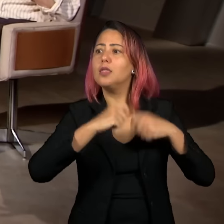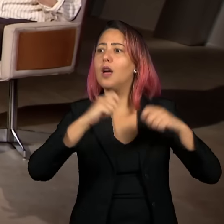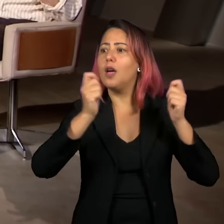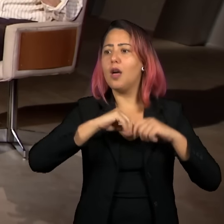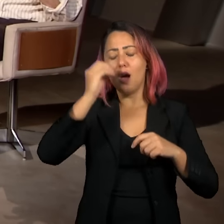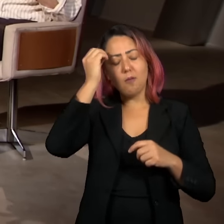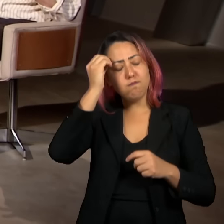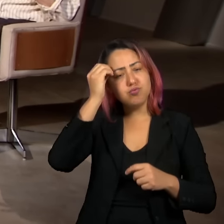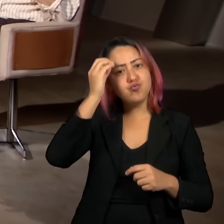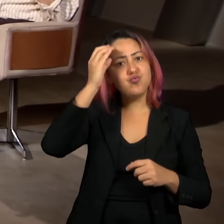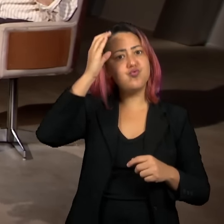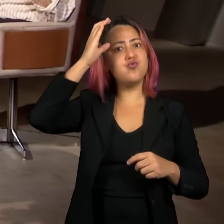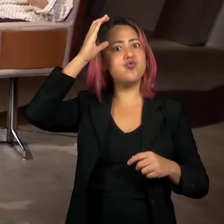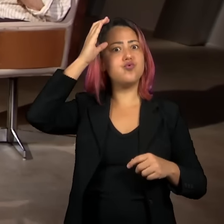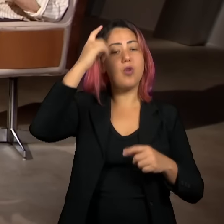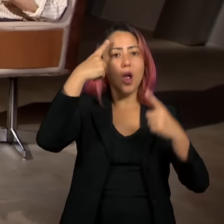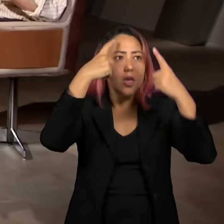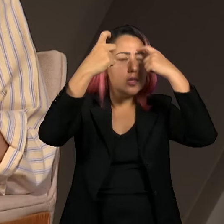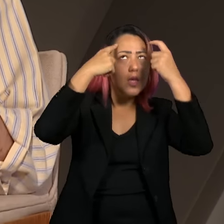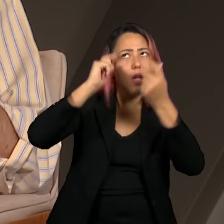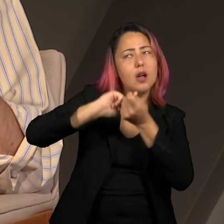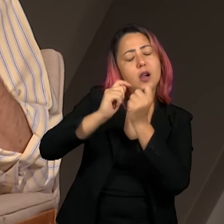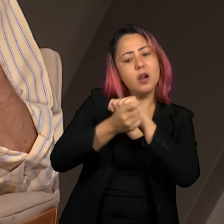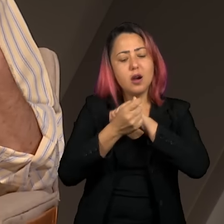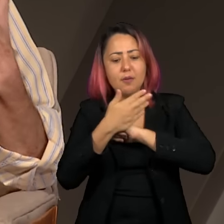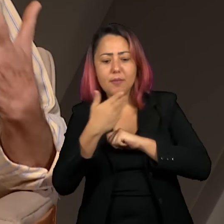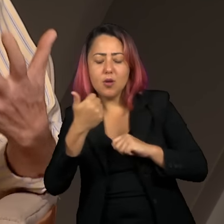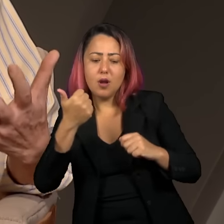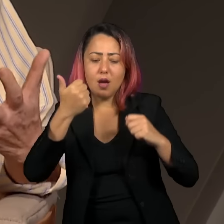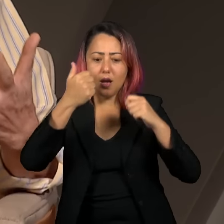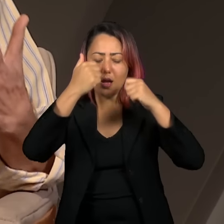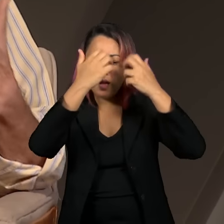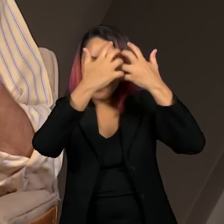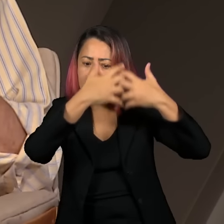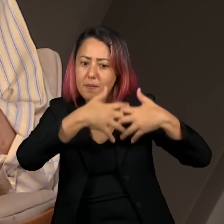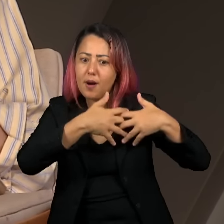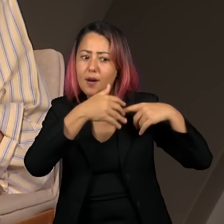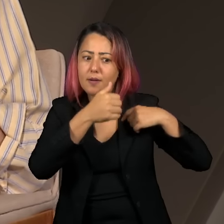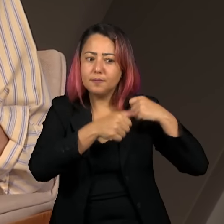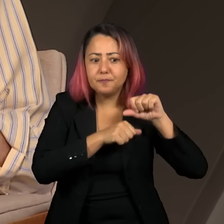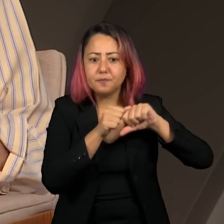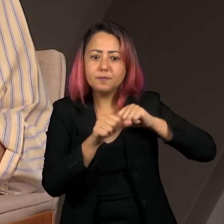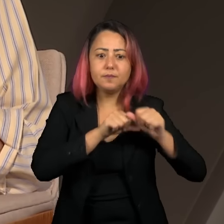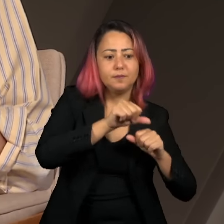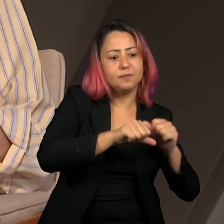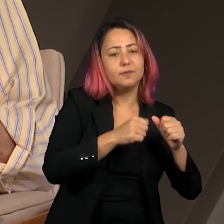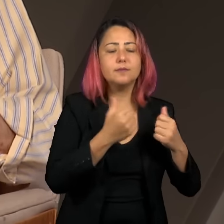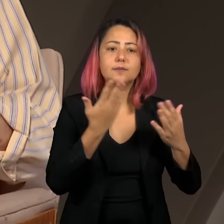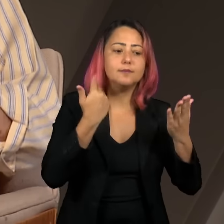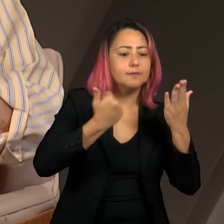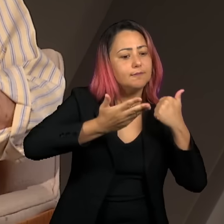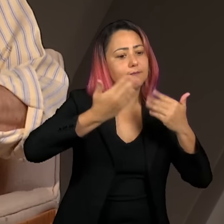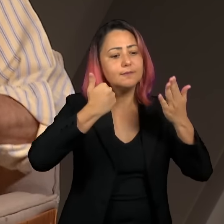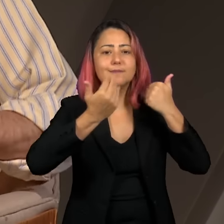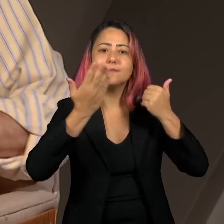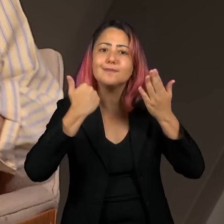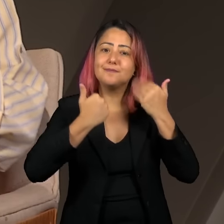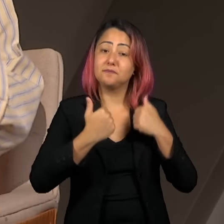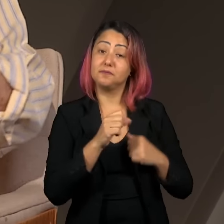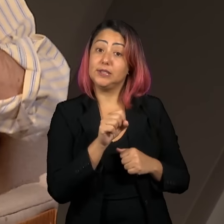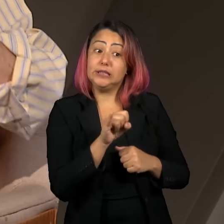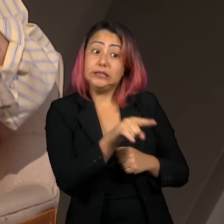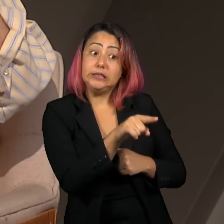minhas ideias né o que eu gostaria de receber do que eu gostaria de entender e se realmente a máquina